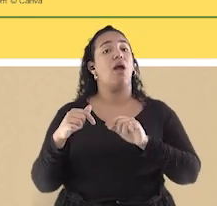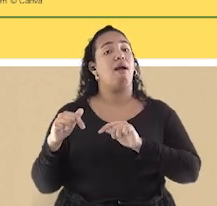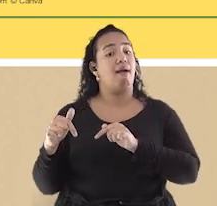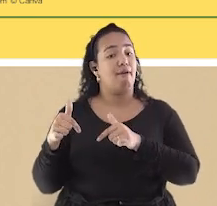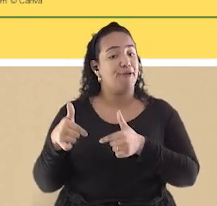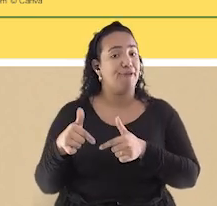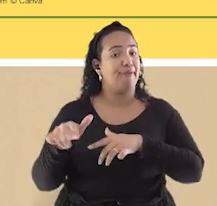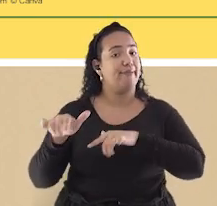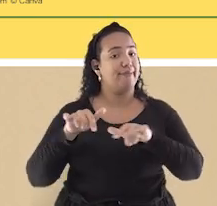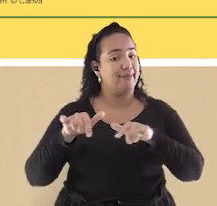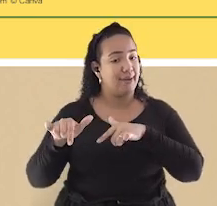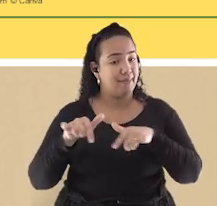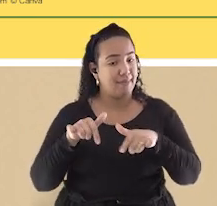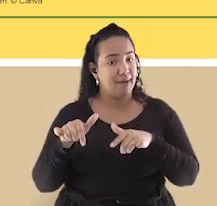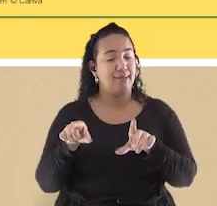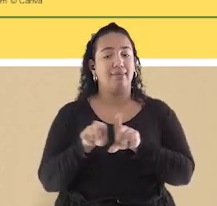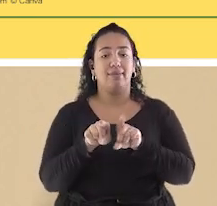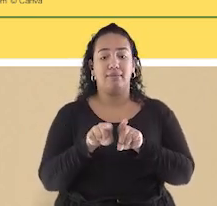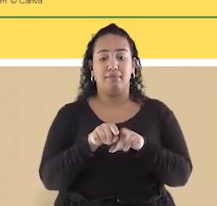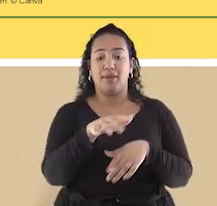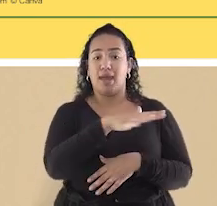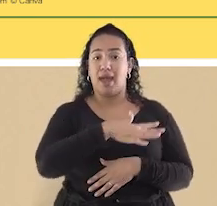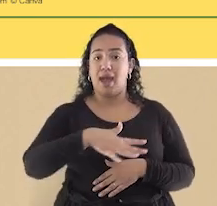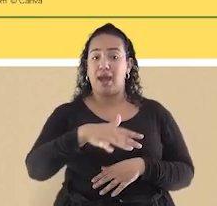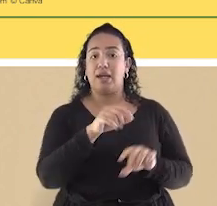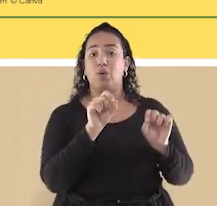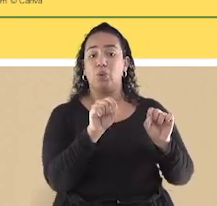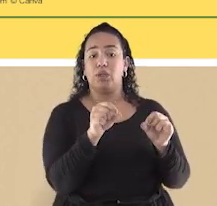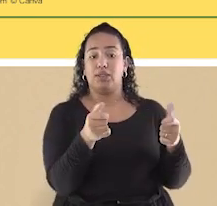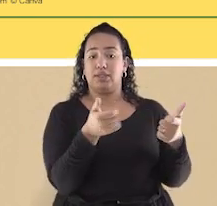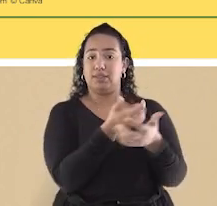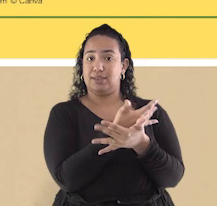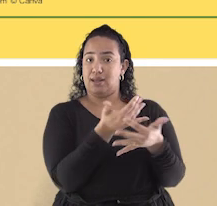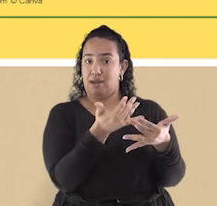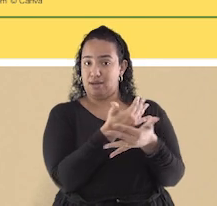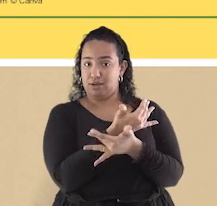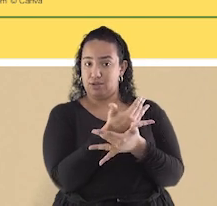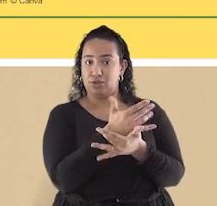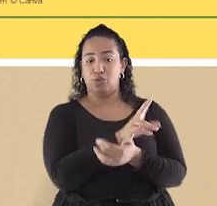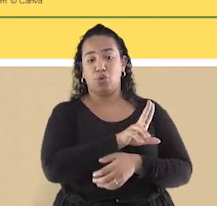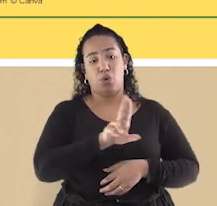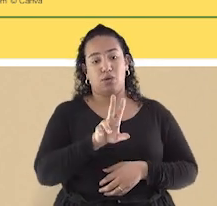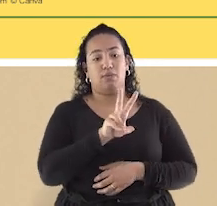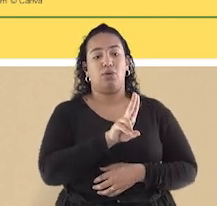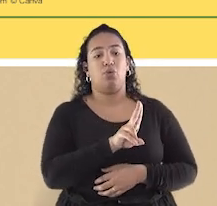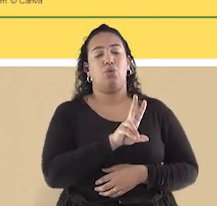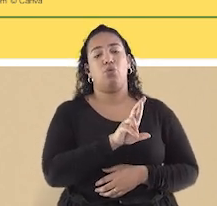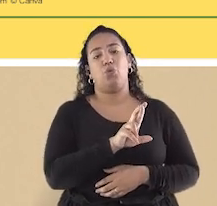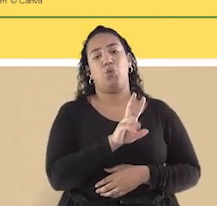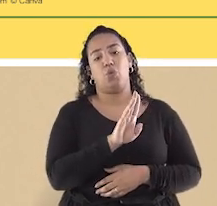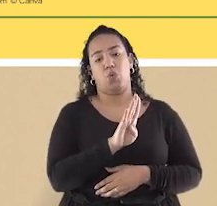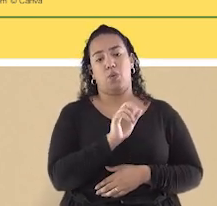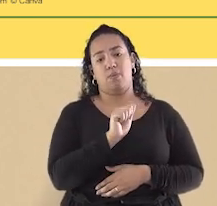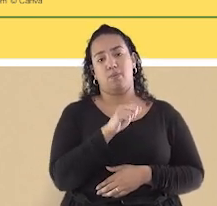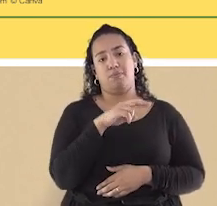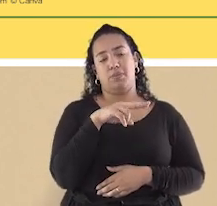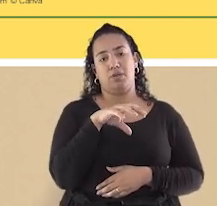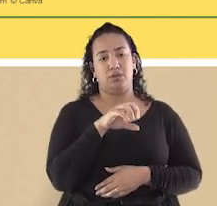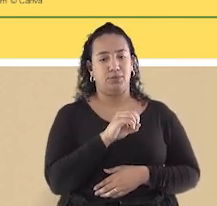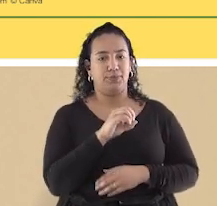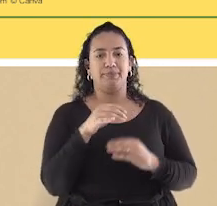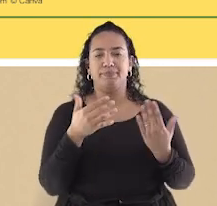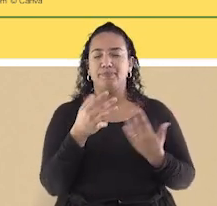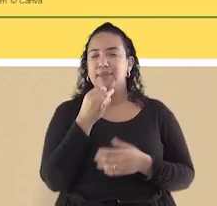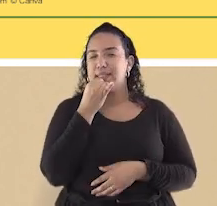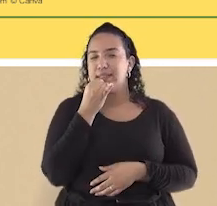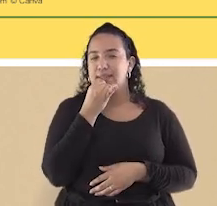econômicas, outros trabalhos são realizados em áreas urbanas, ou seja, nas cidades. Alguns exemplos